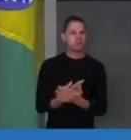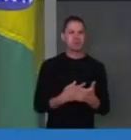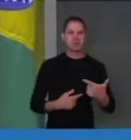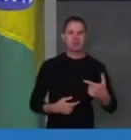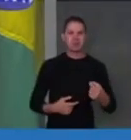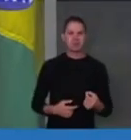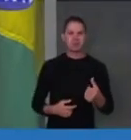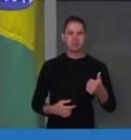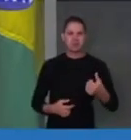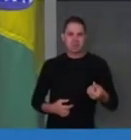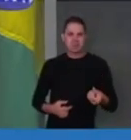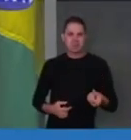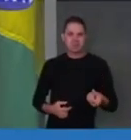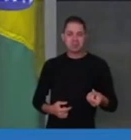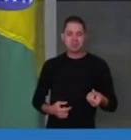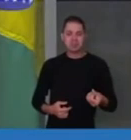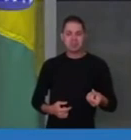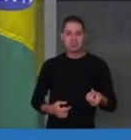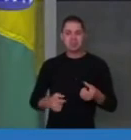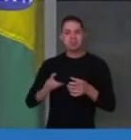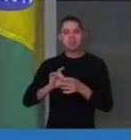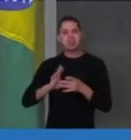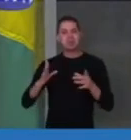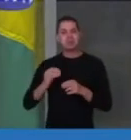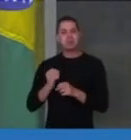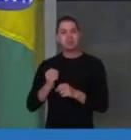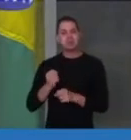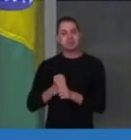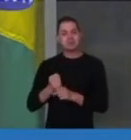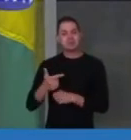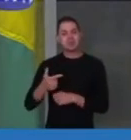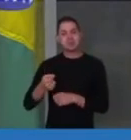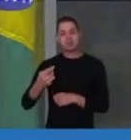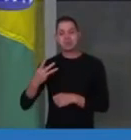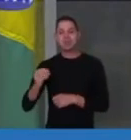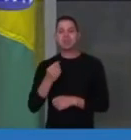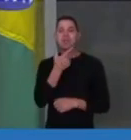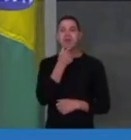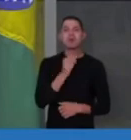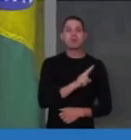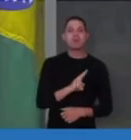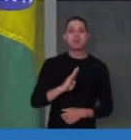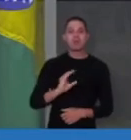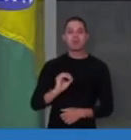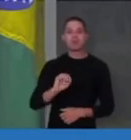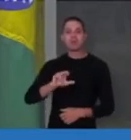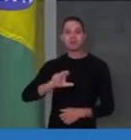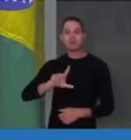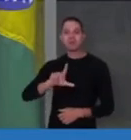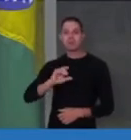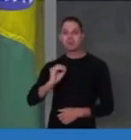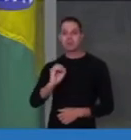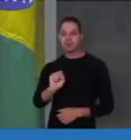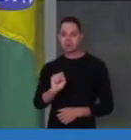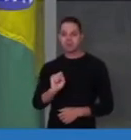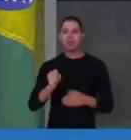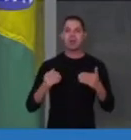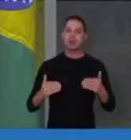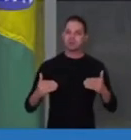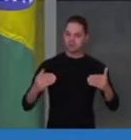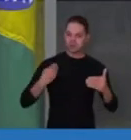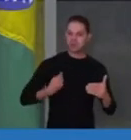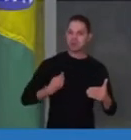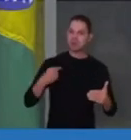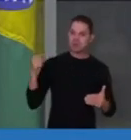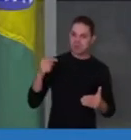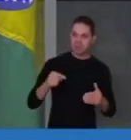2016, era para sair da cadeia em 2030 o Boulos. Porque ele esteve aqui na esplanada dos ministérios. Tem